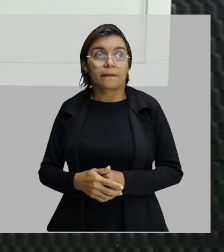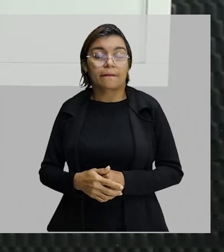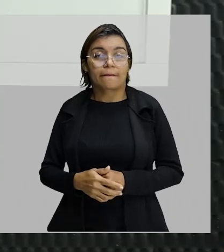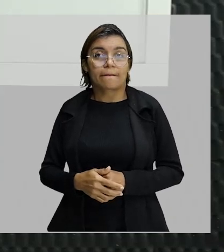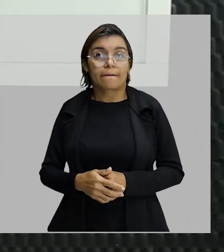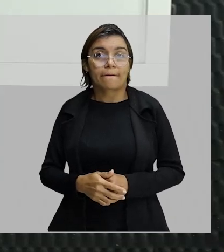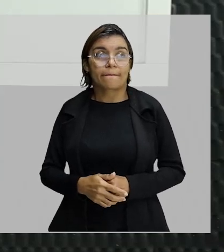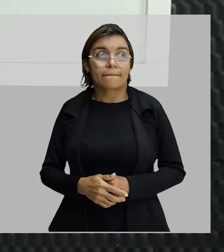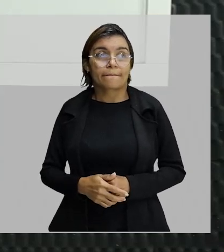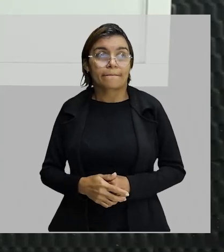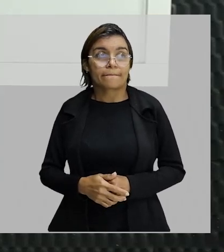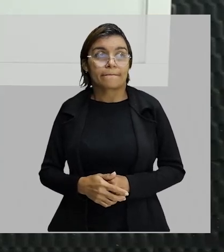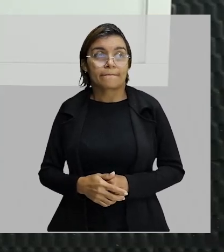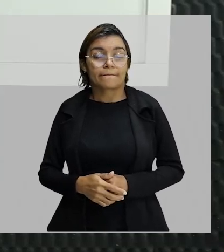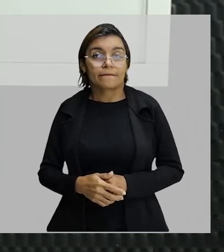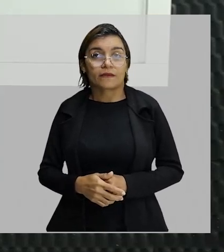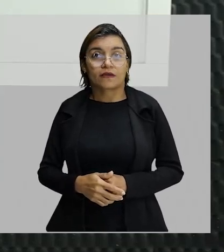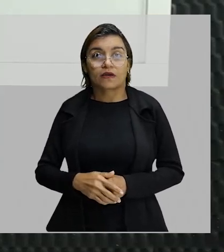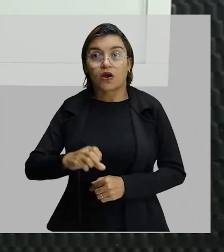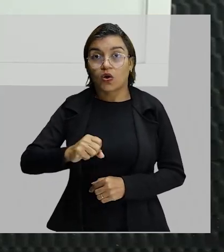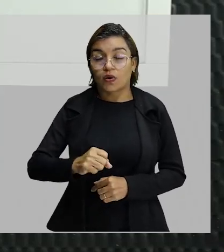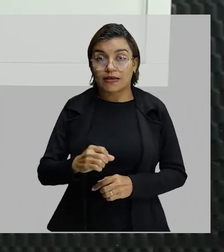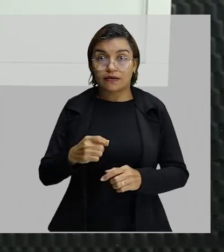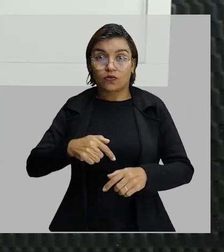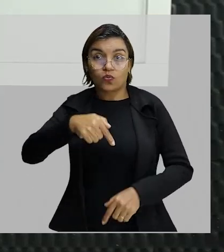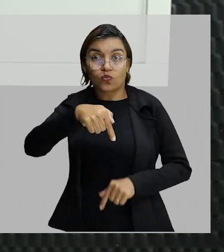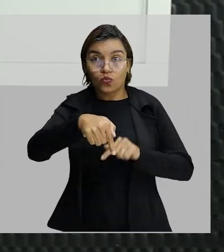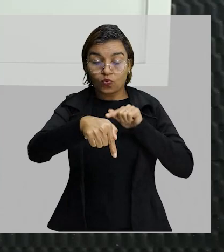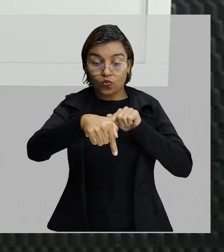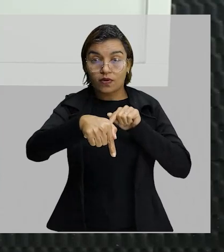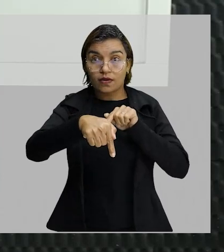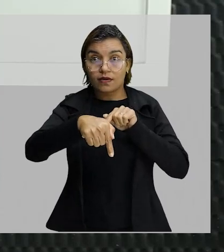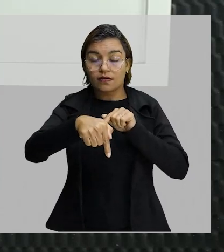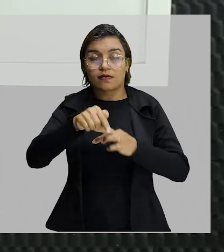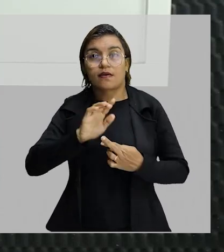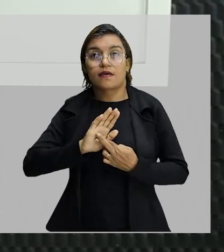isso aqui é quantidade